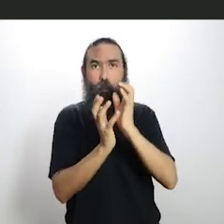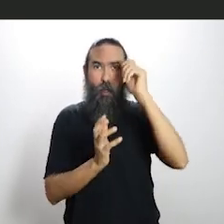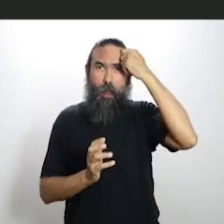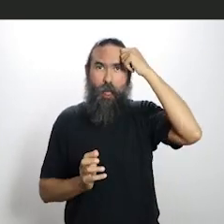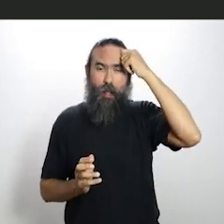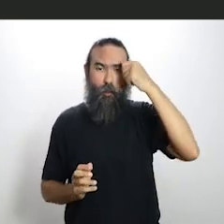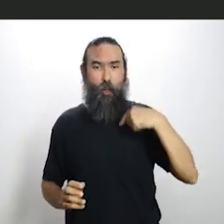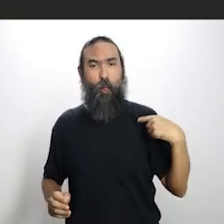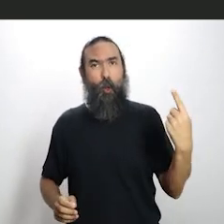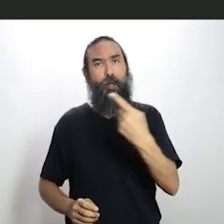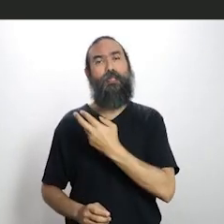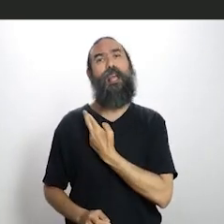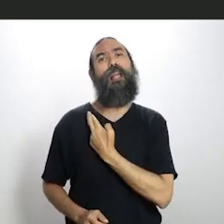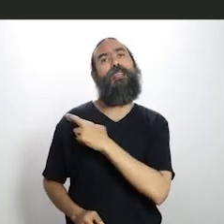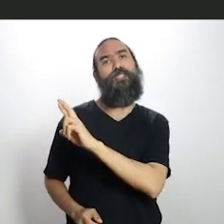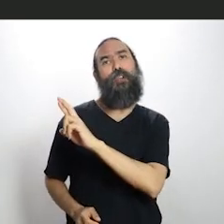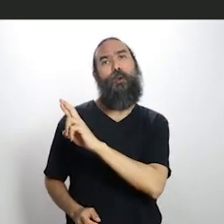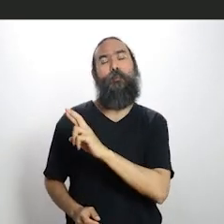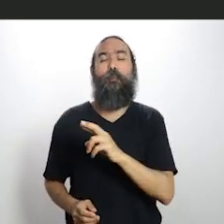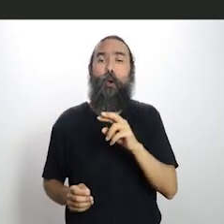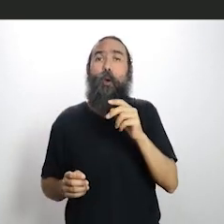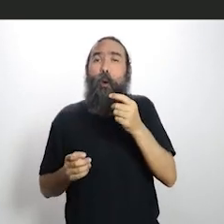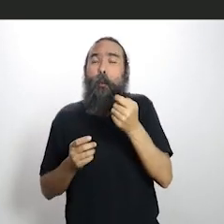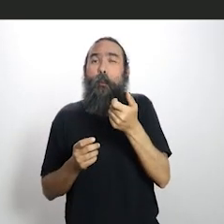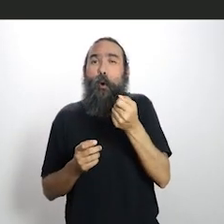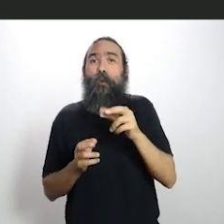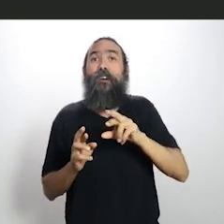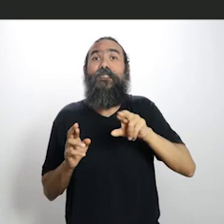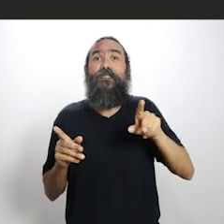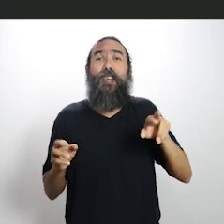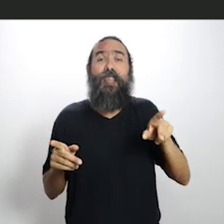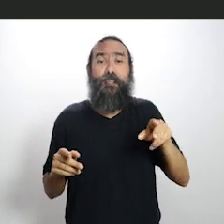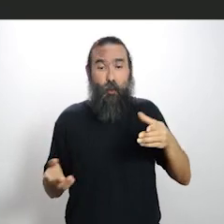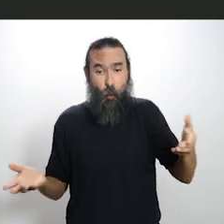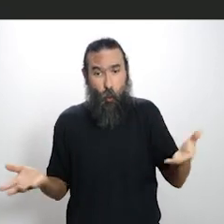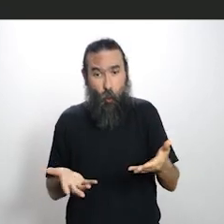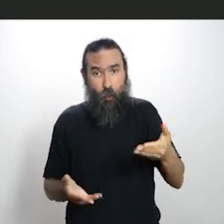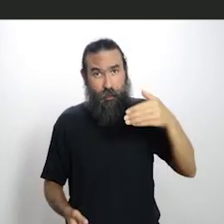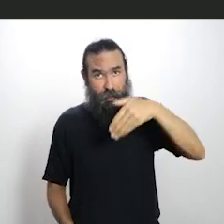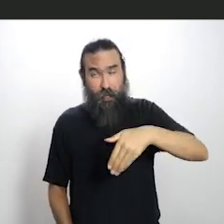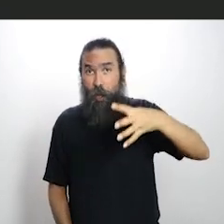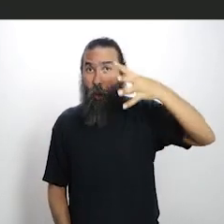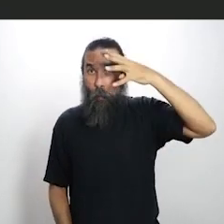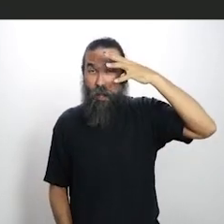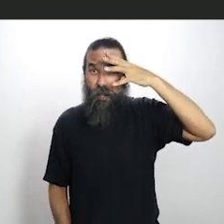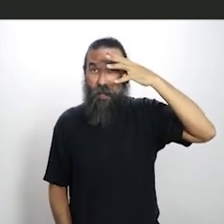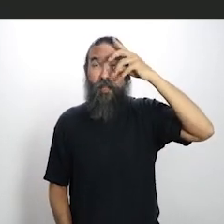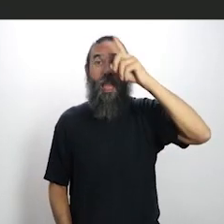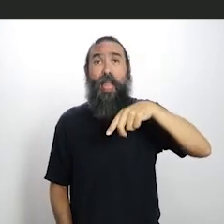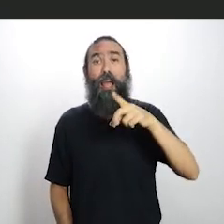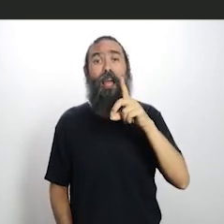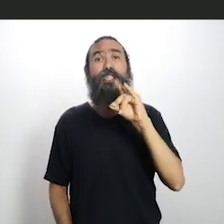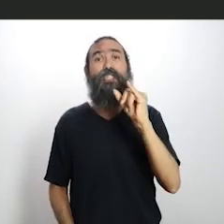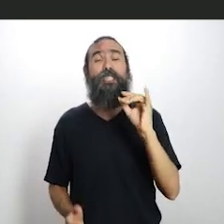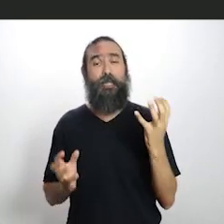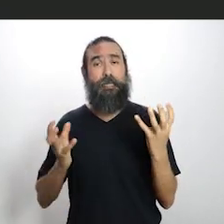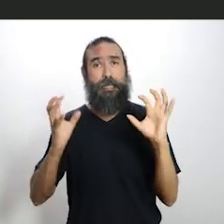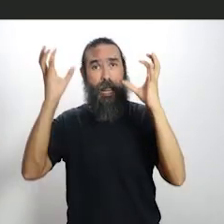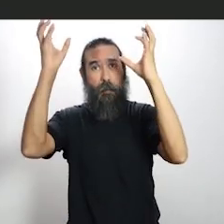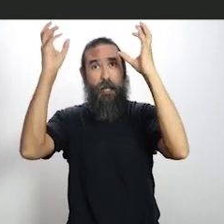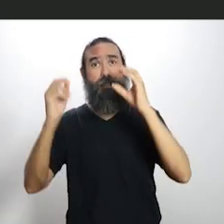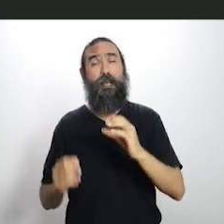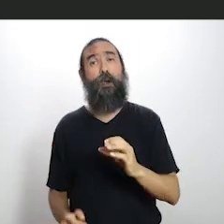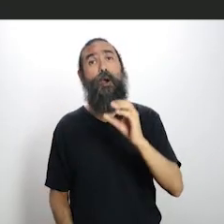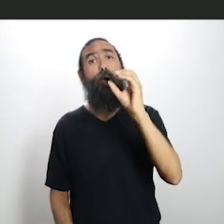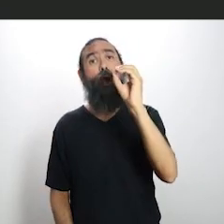e Ogum é o orixá na nossa na comunidade a cor é vermelha eu sou filho de Ogum então por